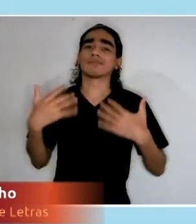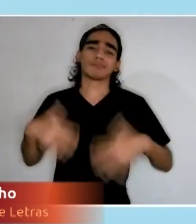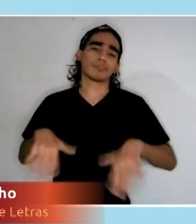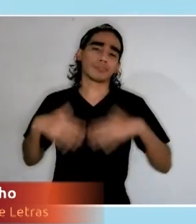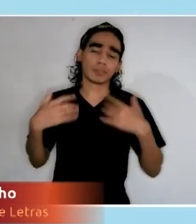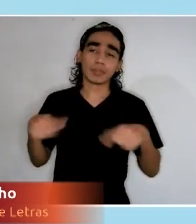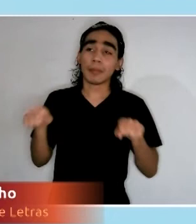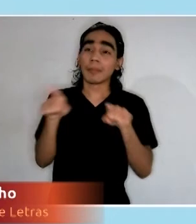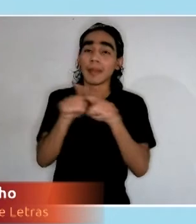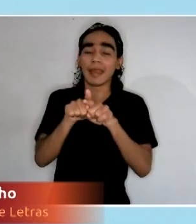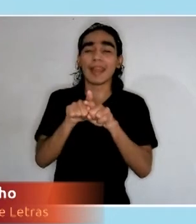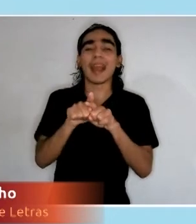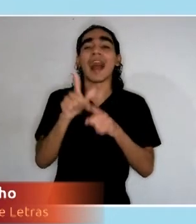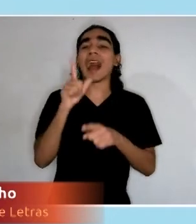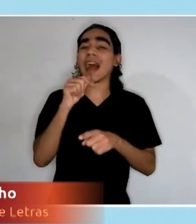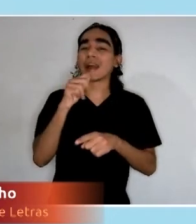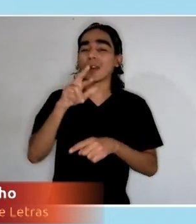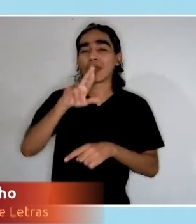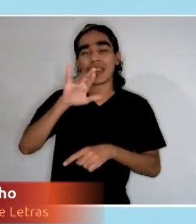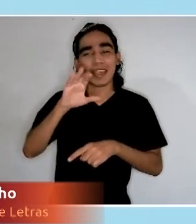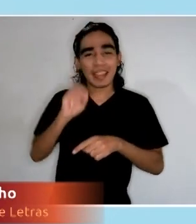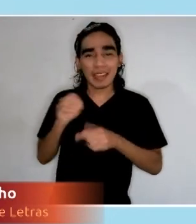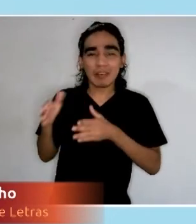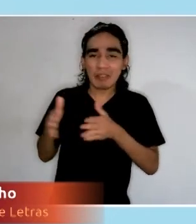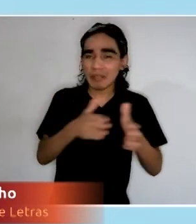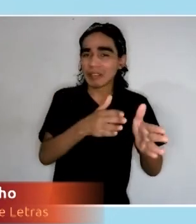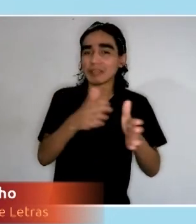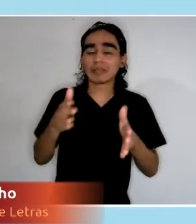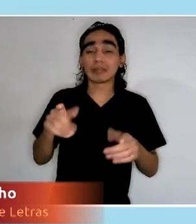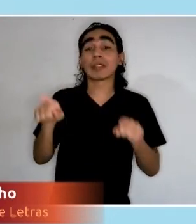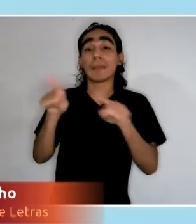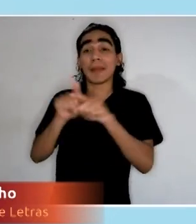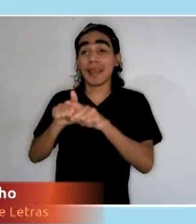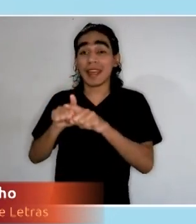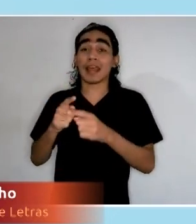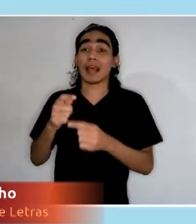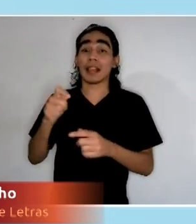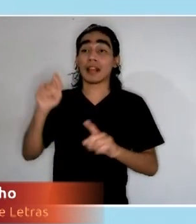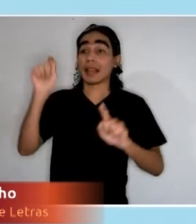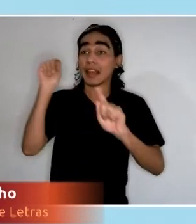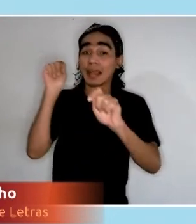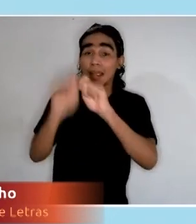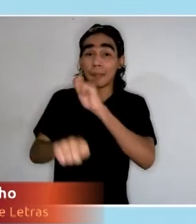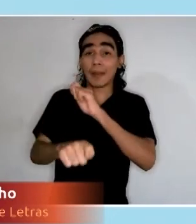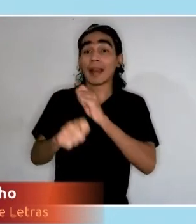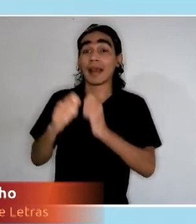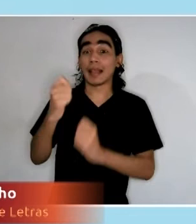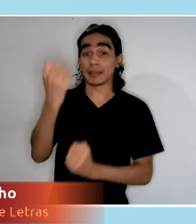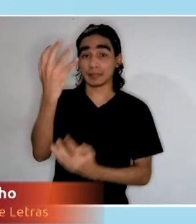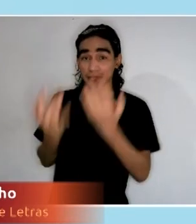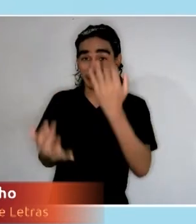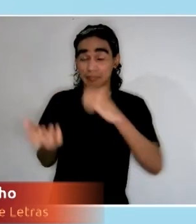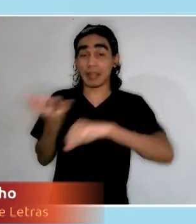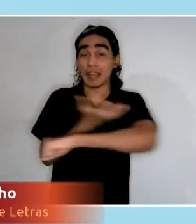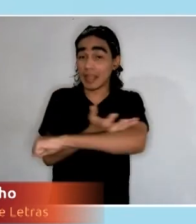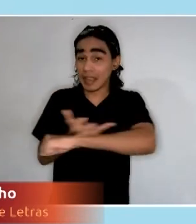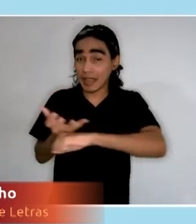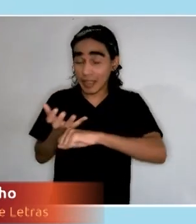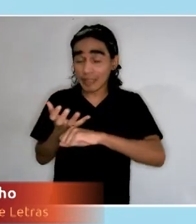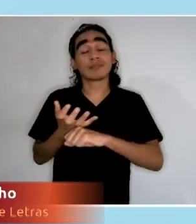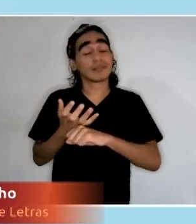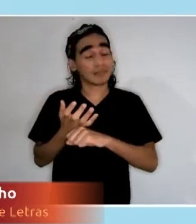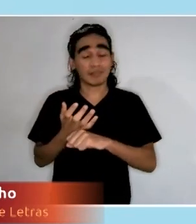enchentes, secas, queimadas, tudo isso gera um caldo extremamente desolador e um Estado que não faz nada diante disso.